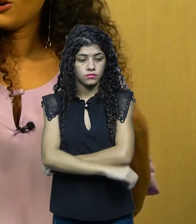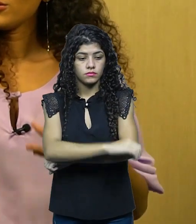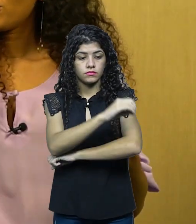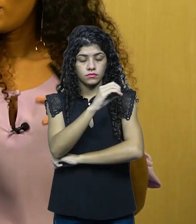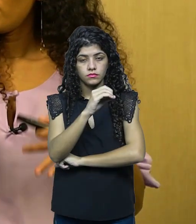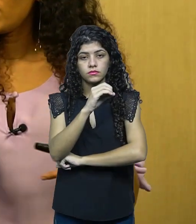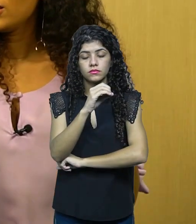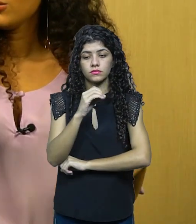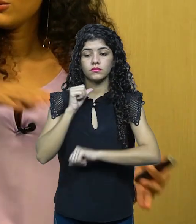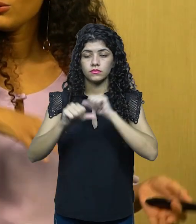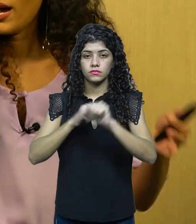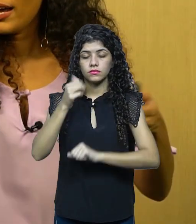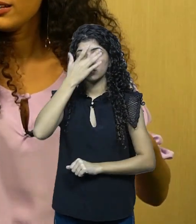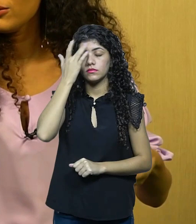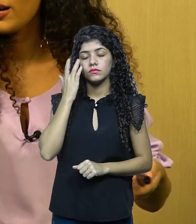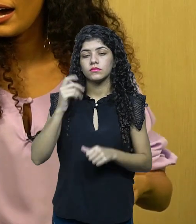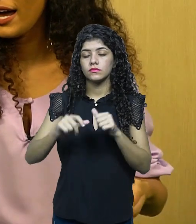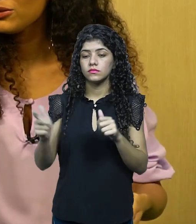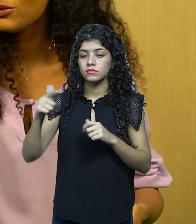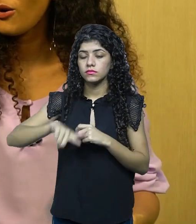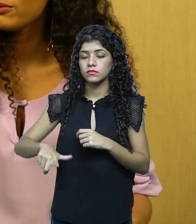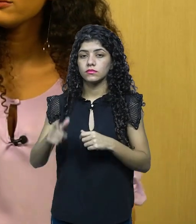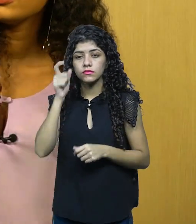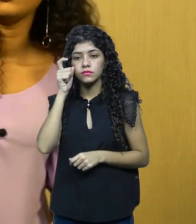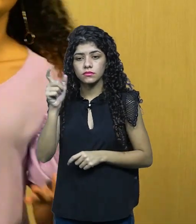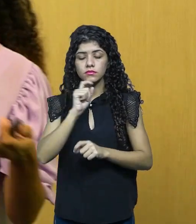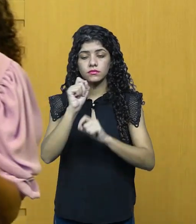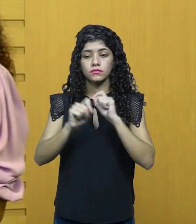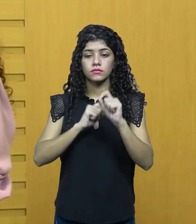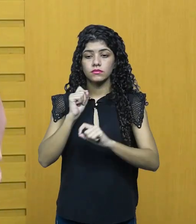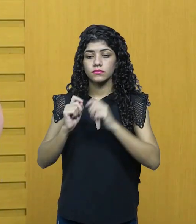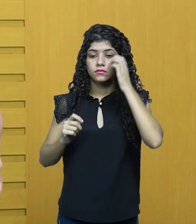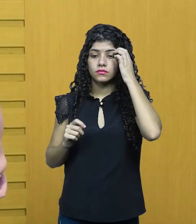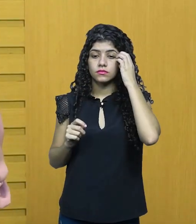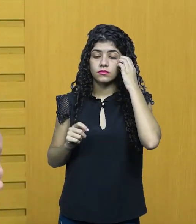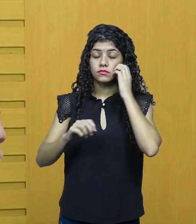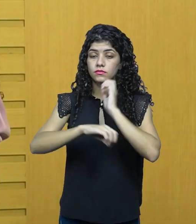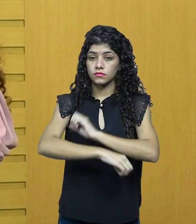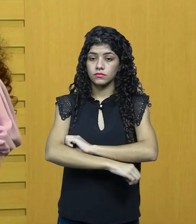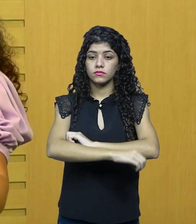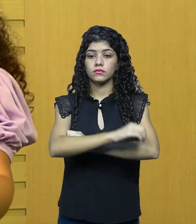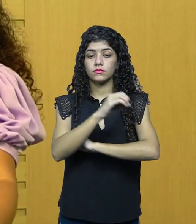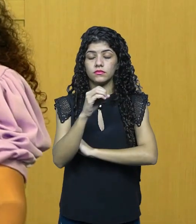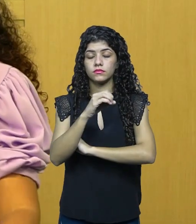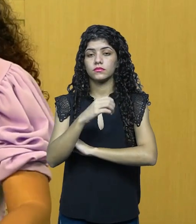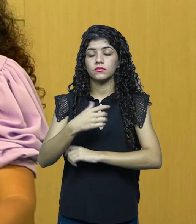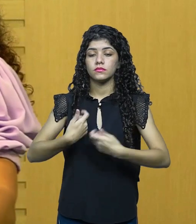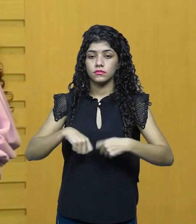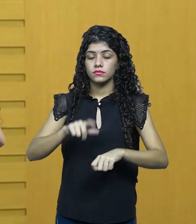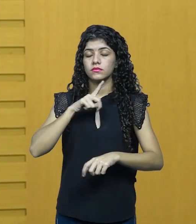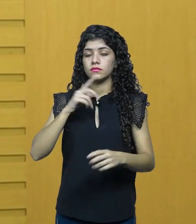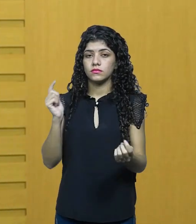lobisomem ele volta à forma humana no raiar do sol. E aí, por isso, é interessante colocar no